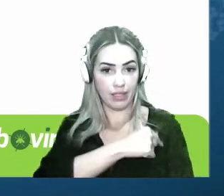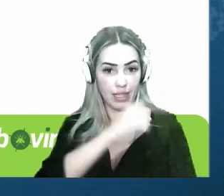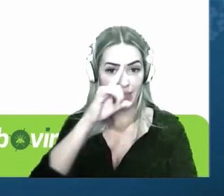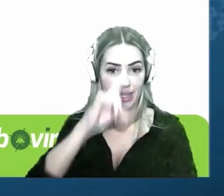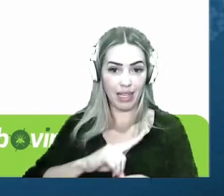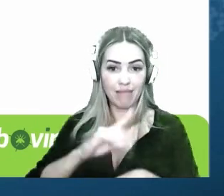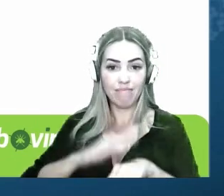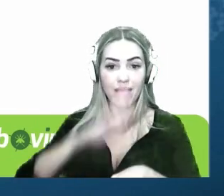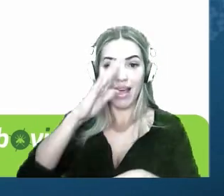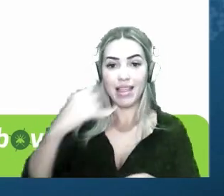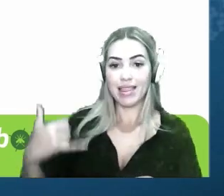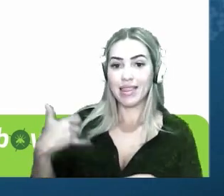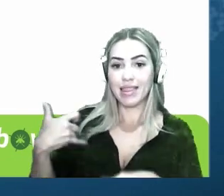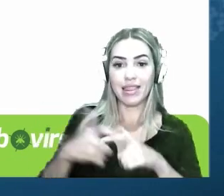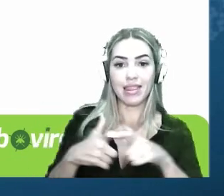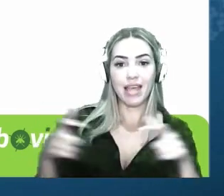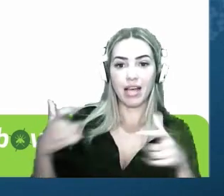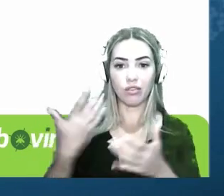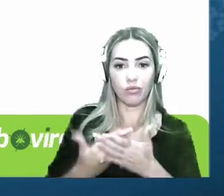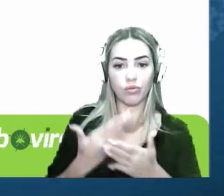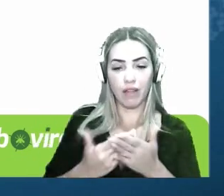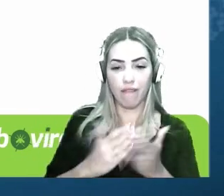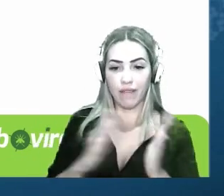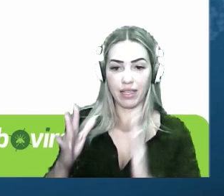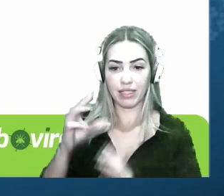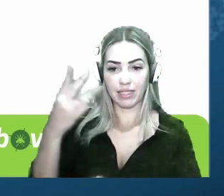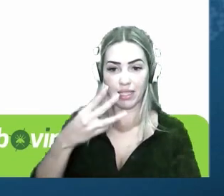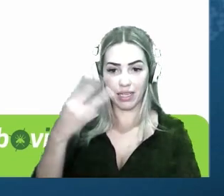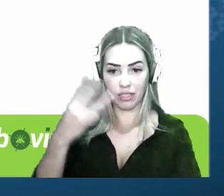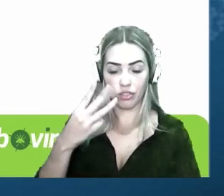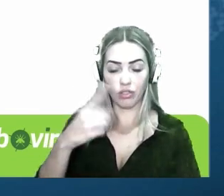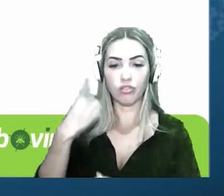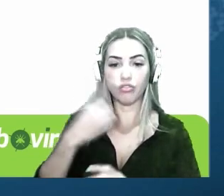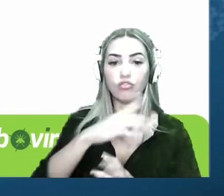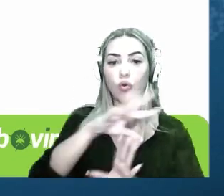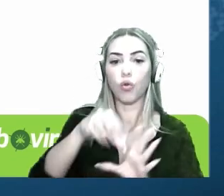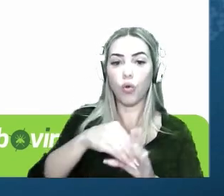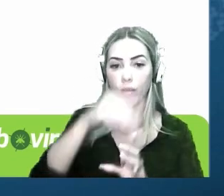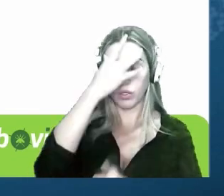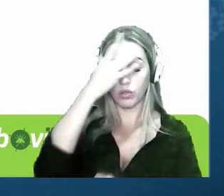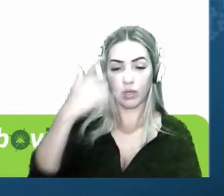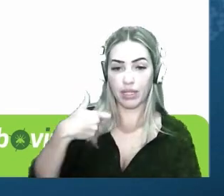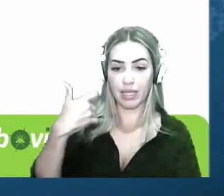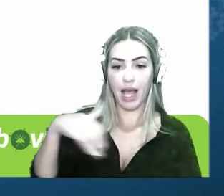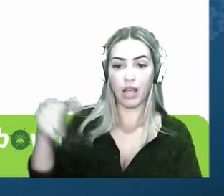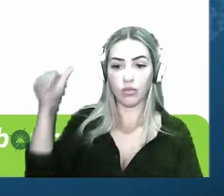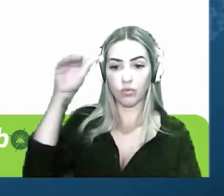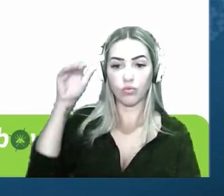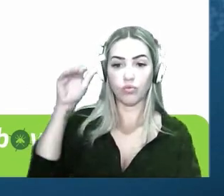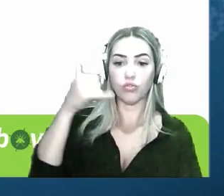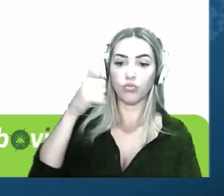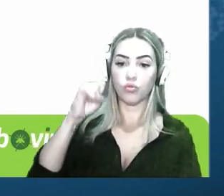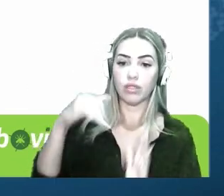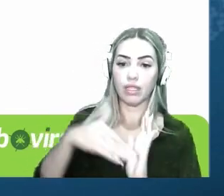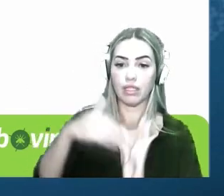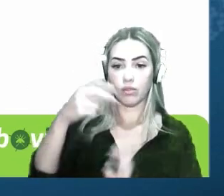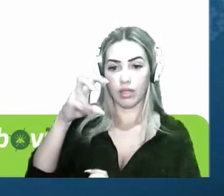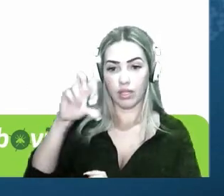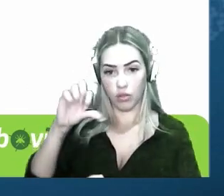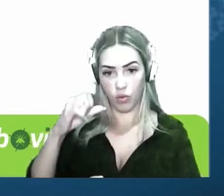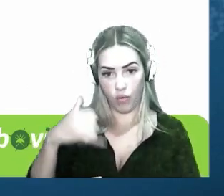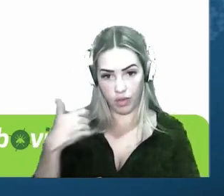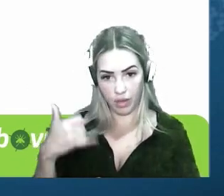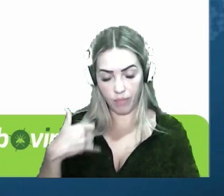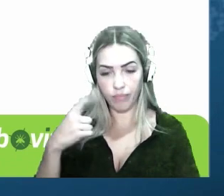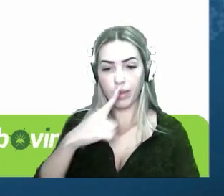etária estudada em fase 3. Então, a gente começou a inclusão pelos adultos de 18 a 59 anos, é a população que a gente já tinha os dados de fase